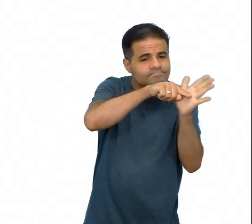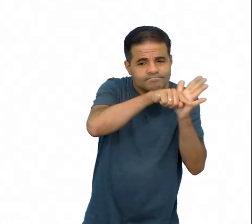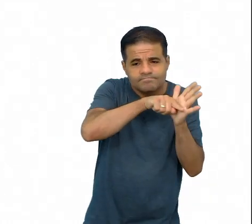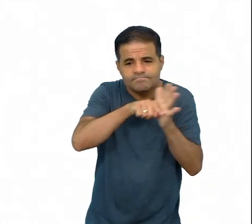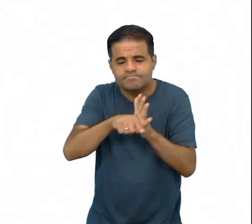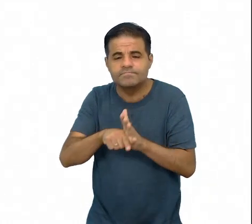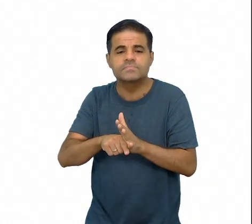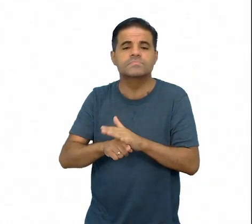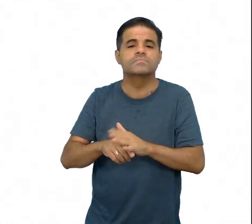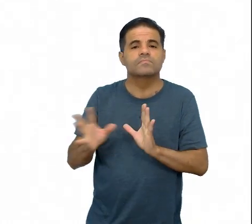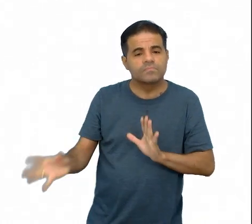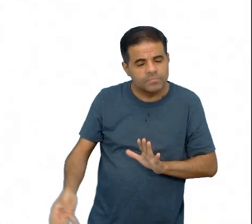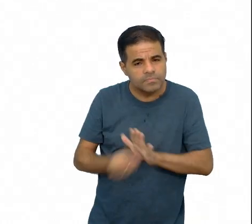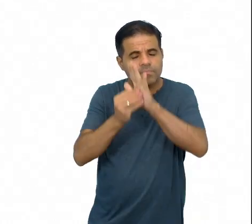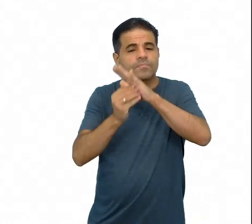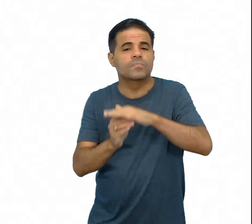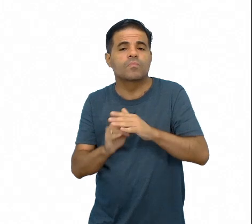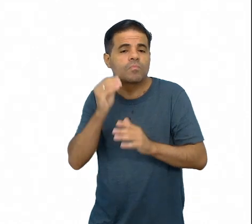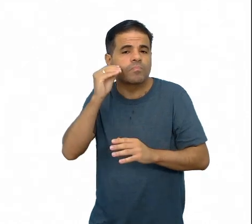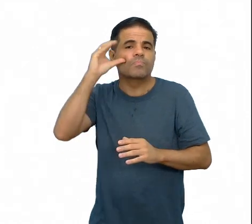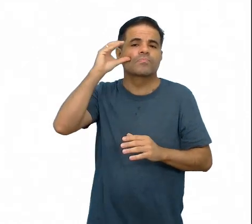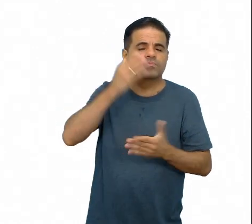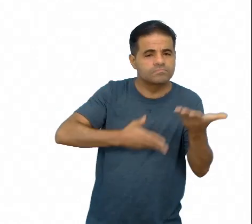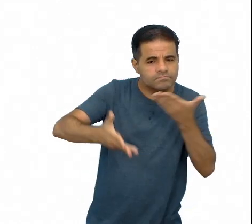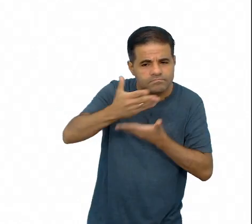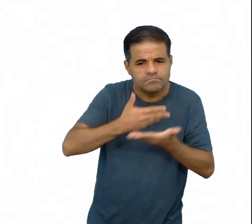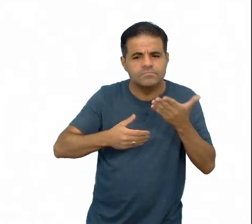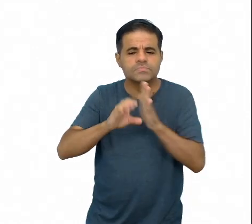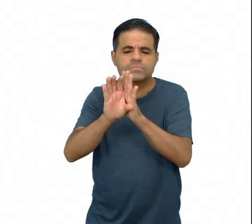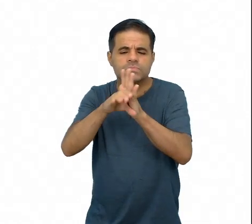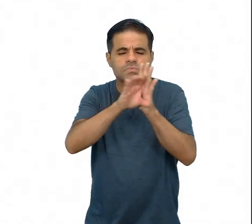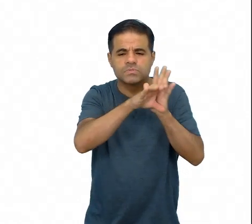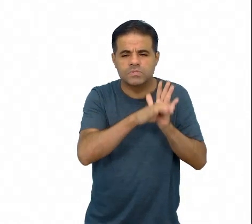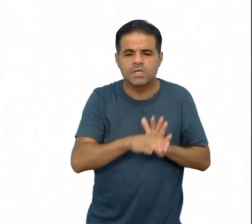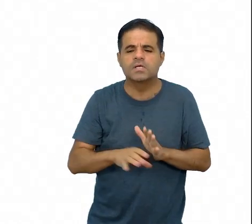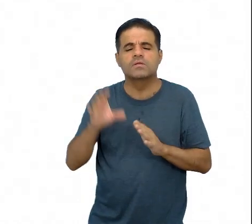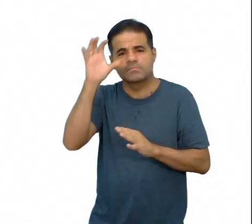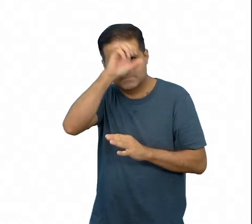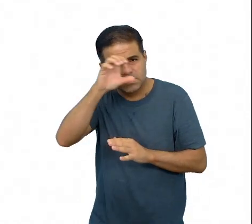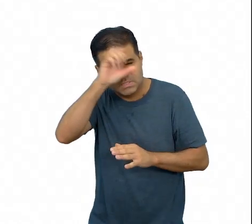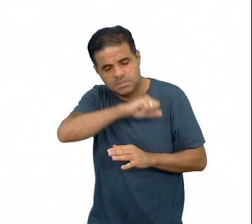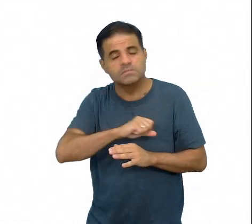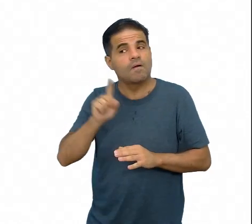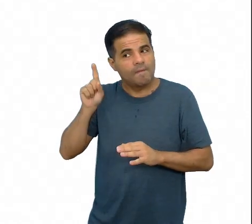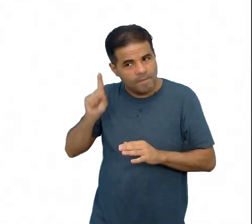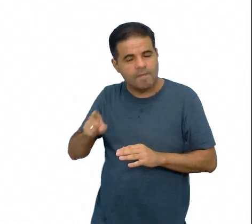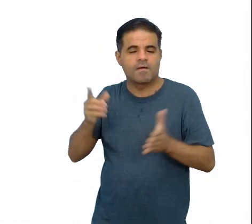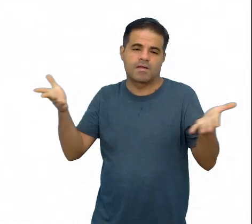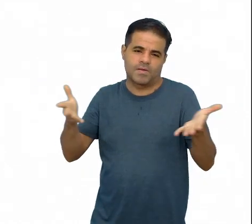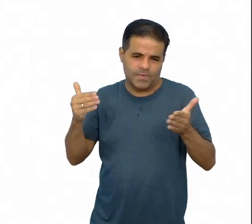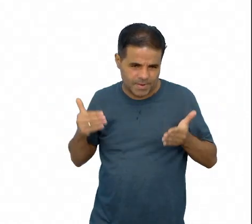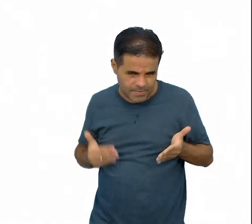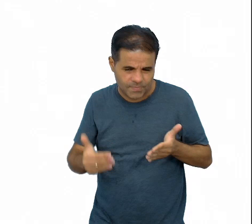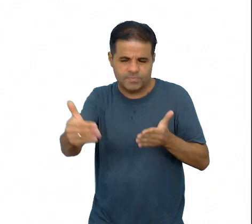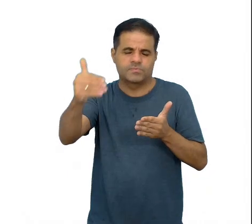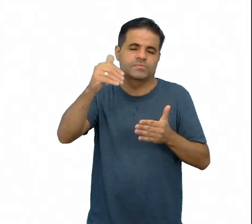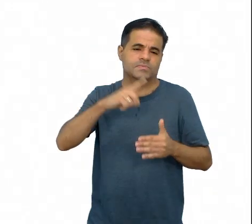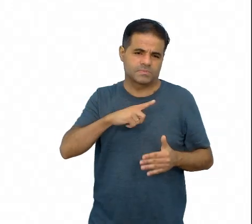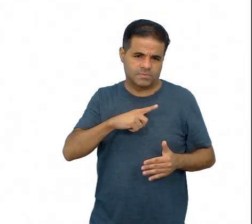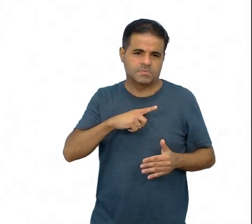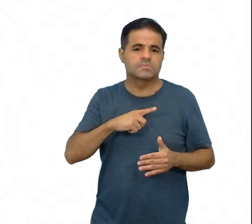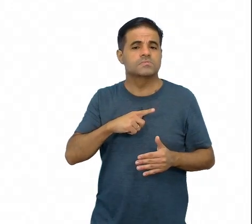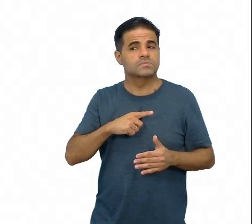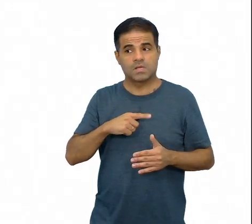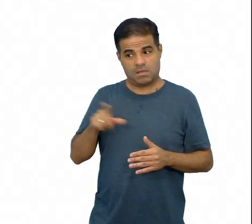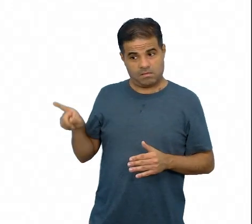e institucionalizar os conhecimentos, conceitos, ideias e aprendizagens, né? É nesse momento que é